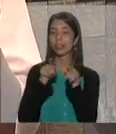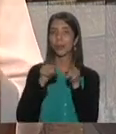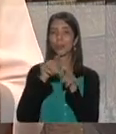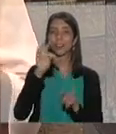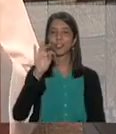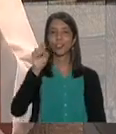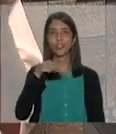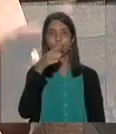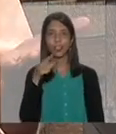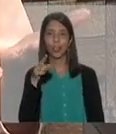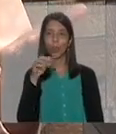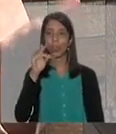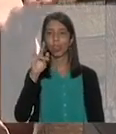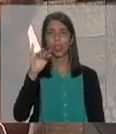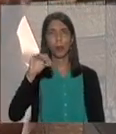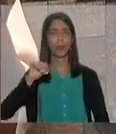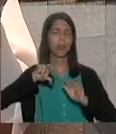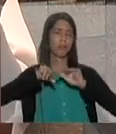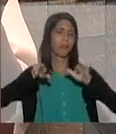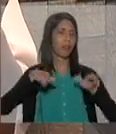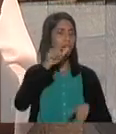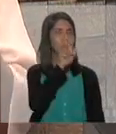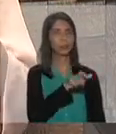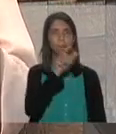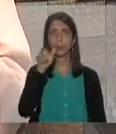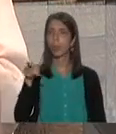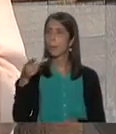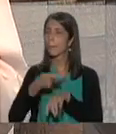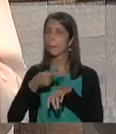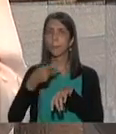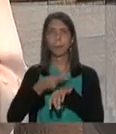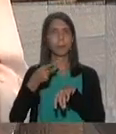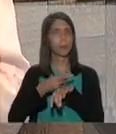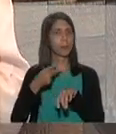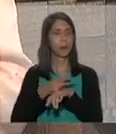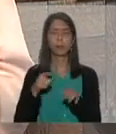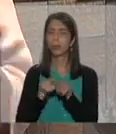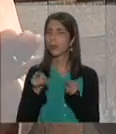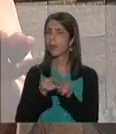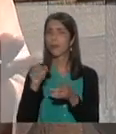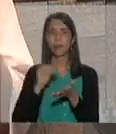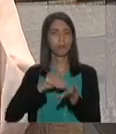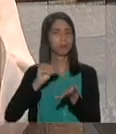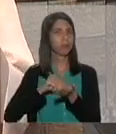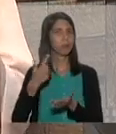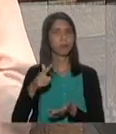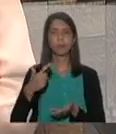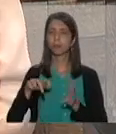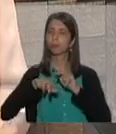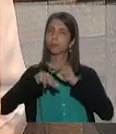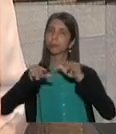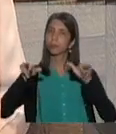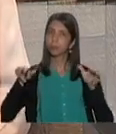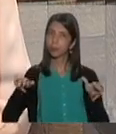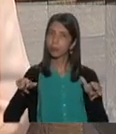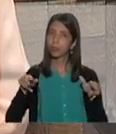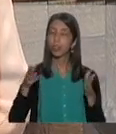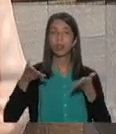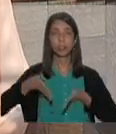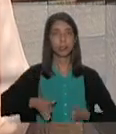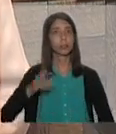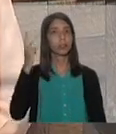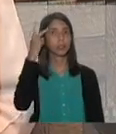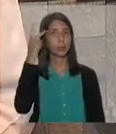Tião Galinha, o Tabaco, entre tantos outros. Prêmios e indicações também não faltam no seu vasto currículo.